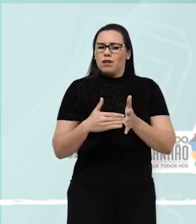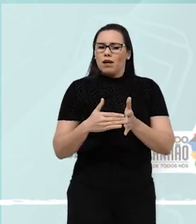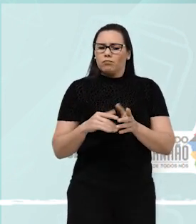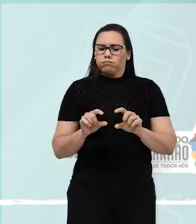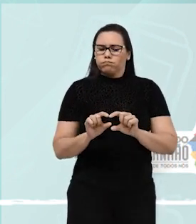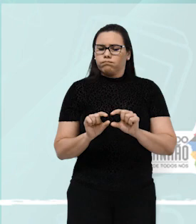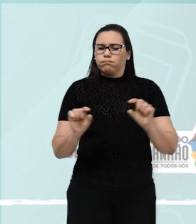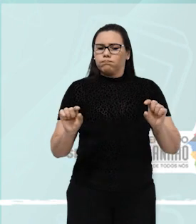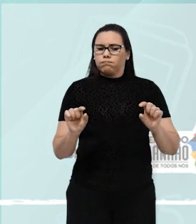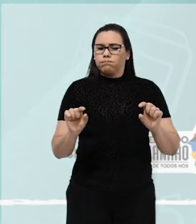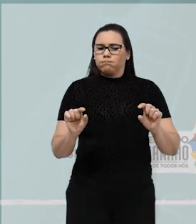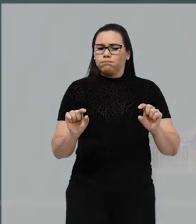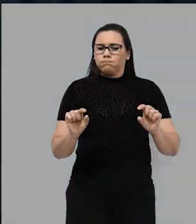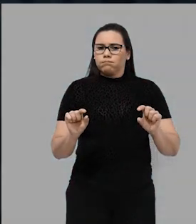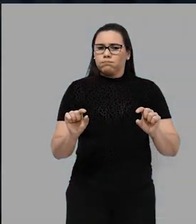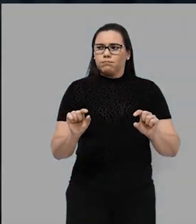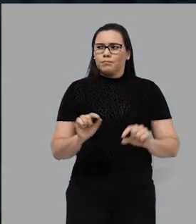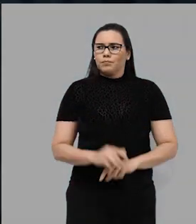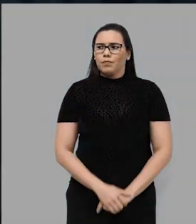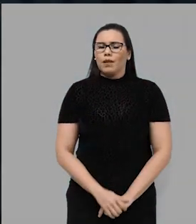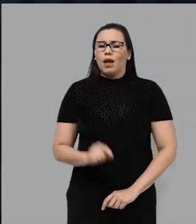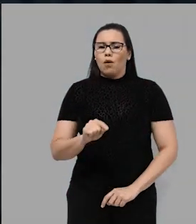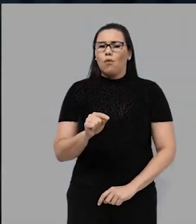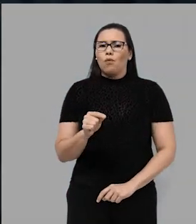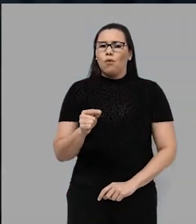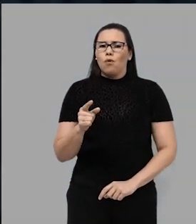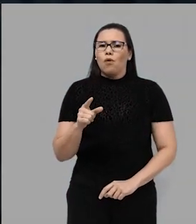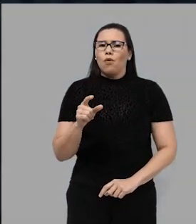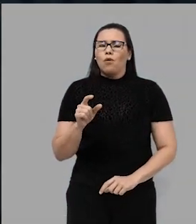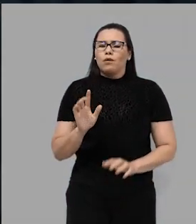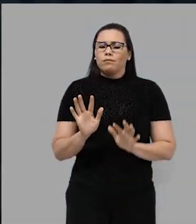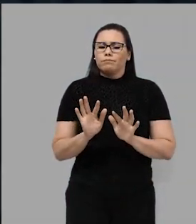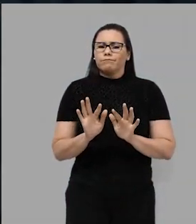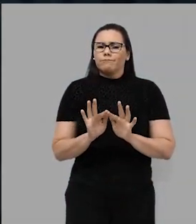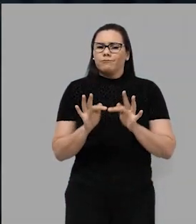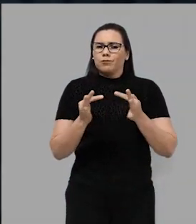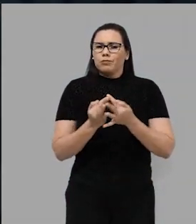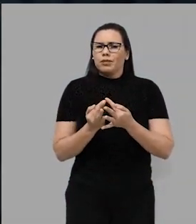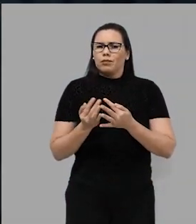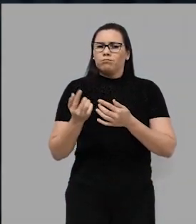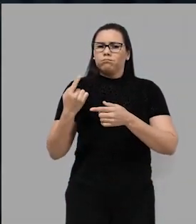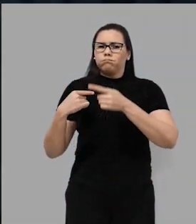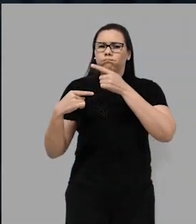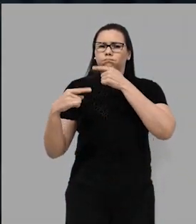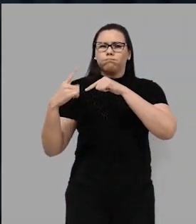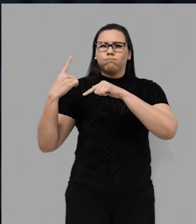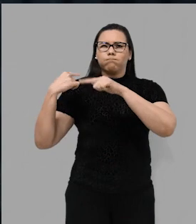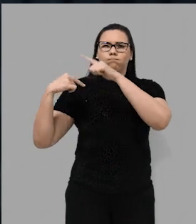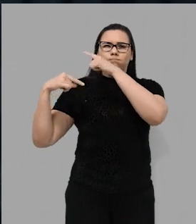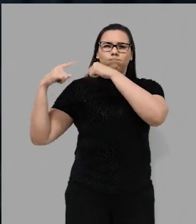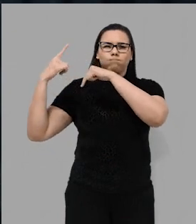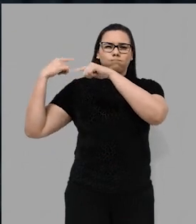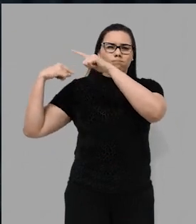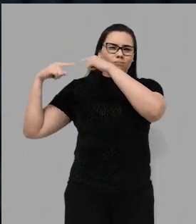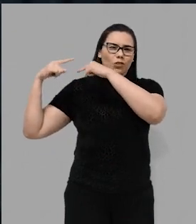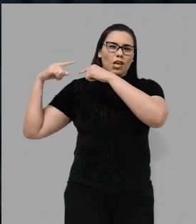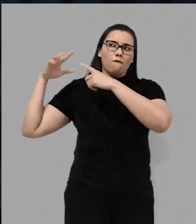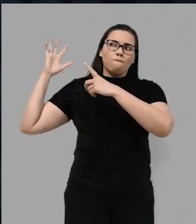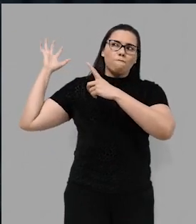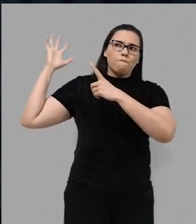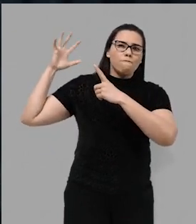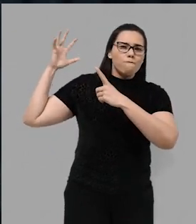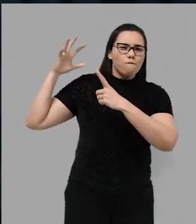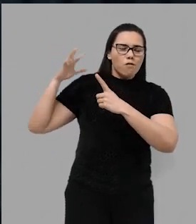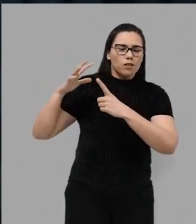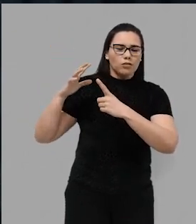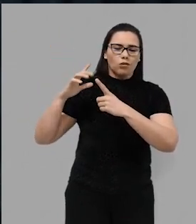indivíduo aqui é o ancestral que originou todas essas espécies atuais. Você consegue também observar